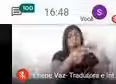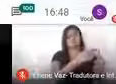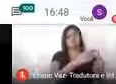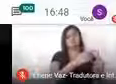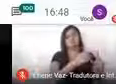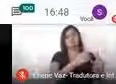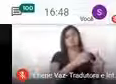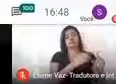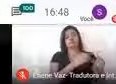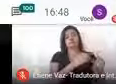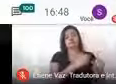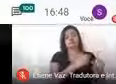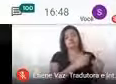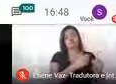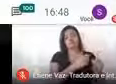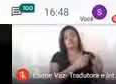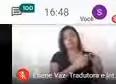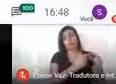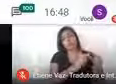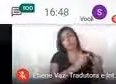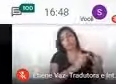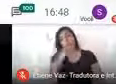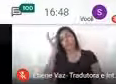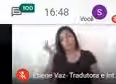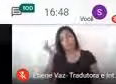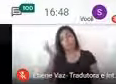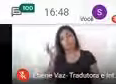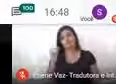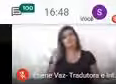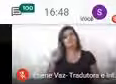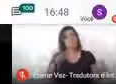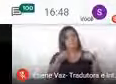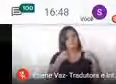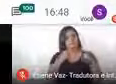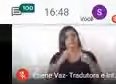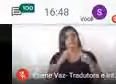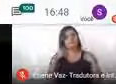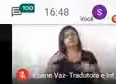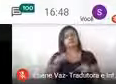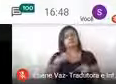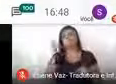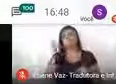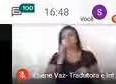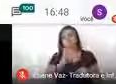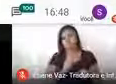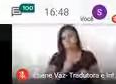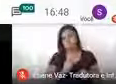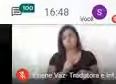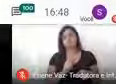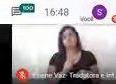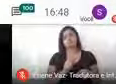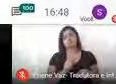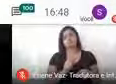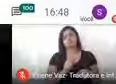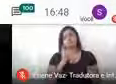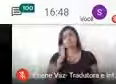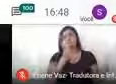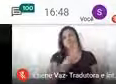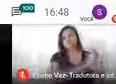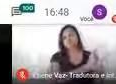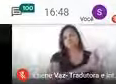desafiador, mas nós conseguimos adentrar essas comunidades através das lideranças e convivemos